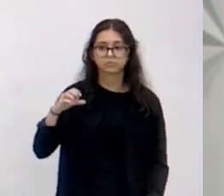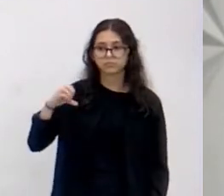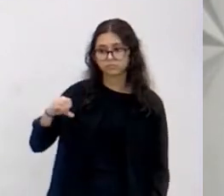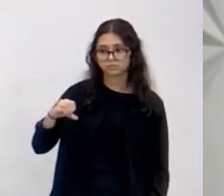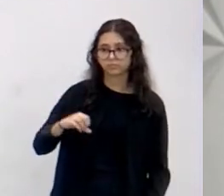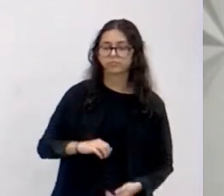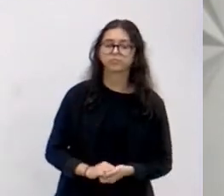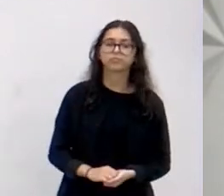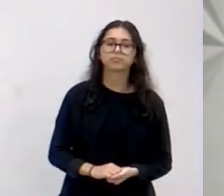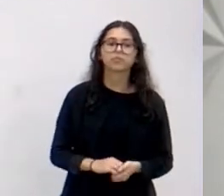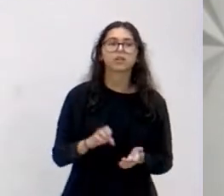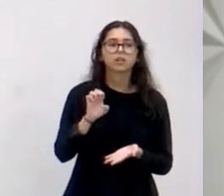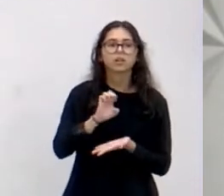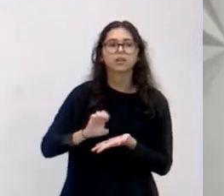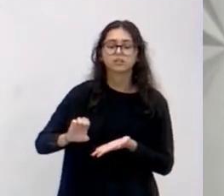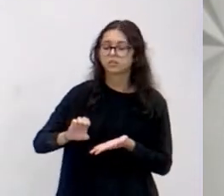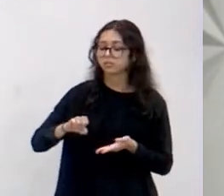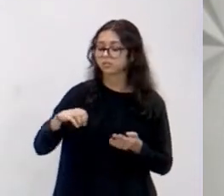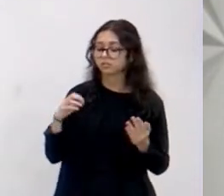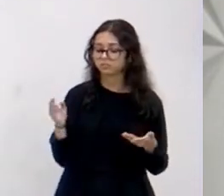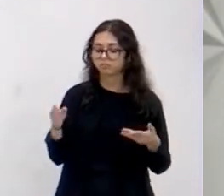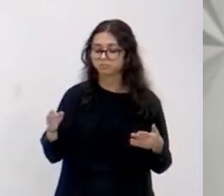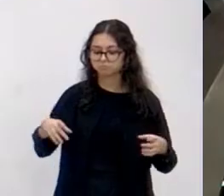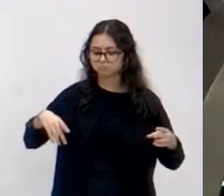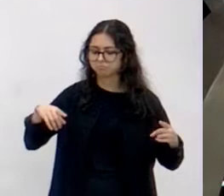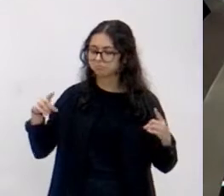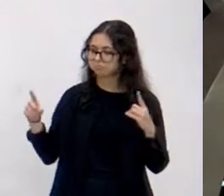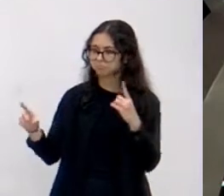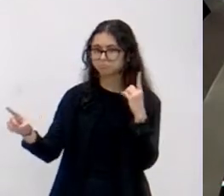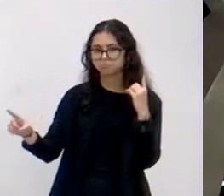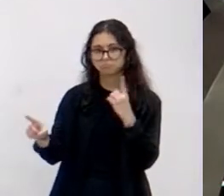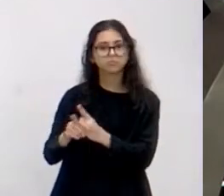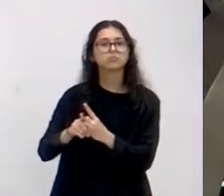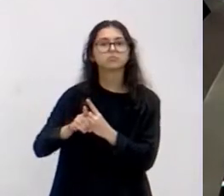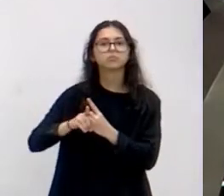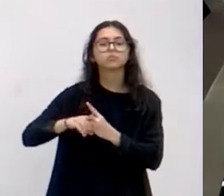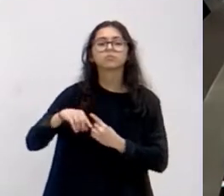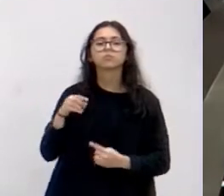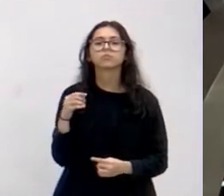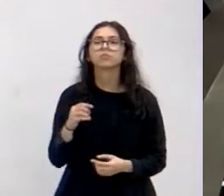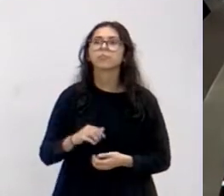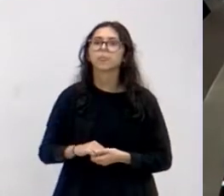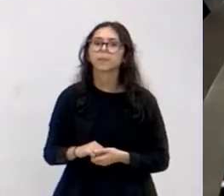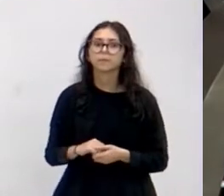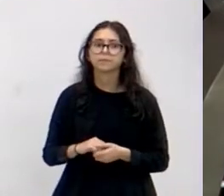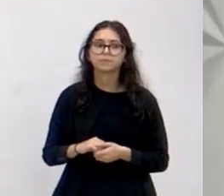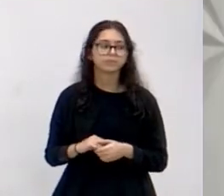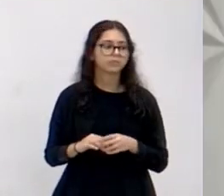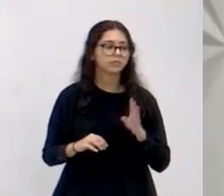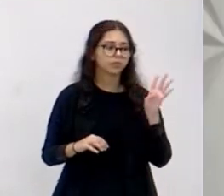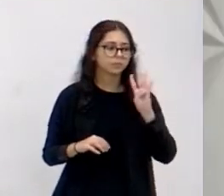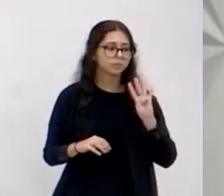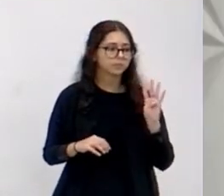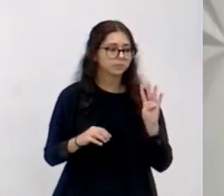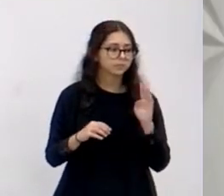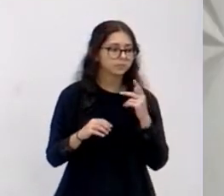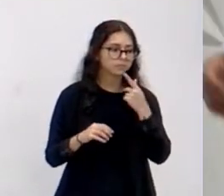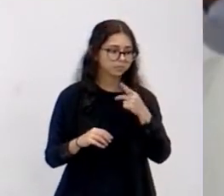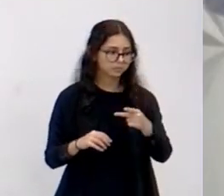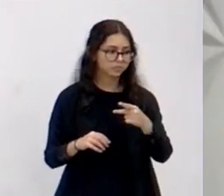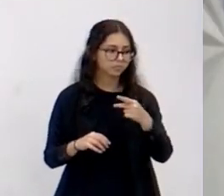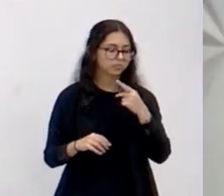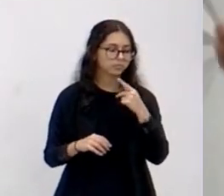acabado de enfrentar os profetas de Baal no Alto do monte e a Bíblia vai me dizer e você conhece a história que